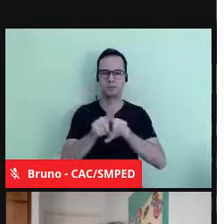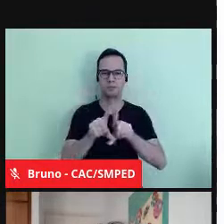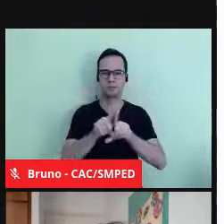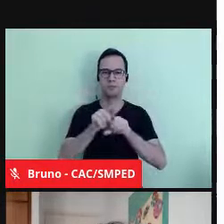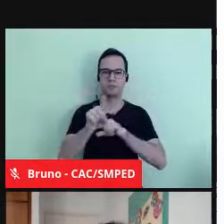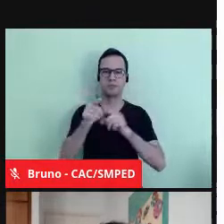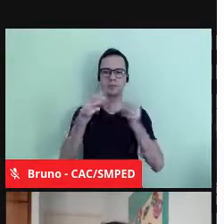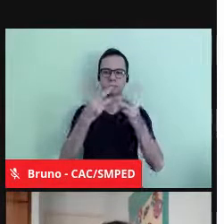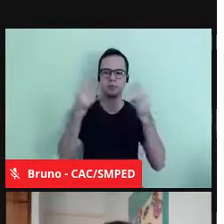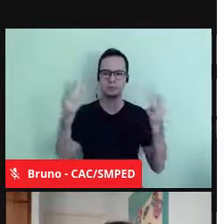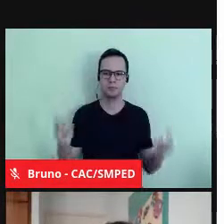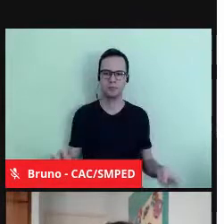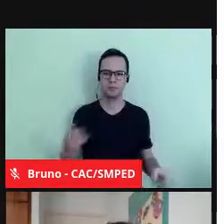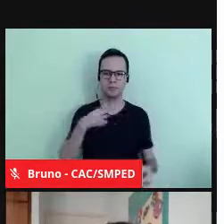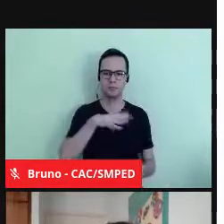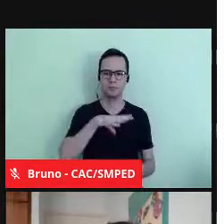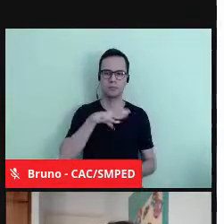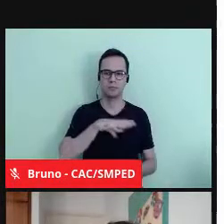Museu da Língua, né?